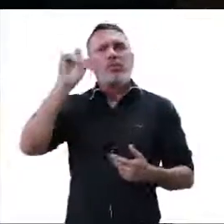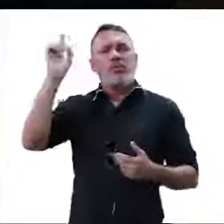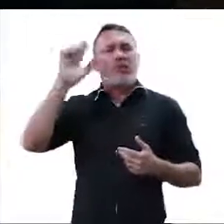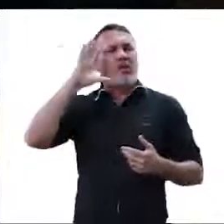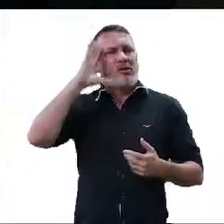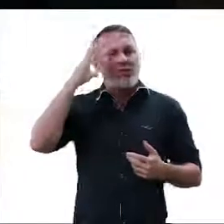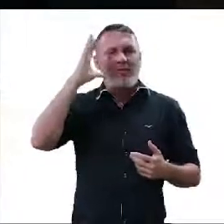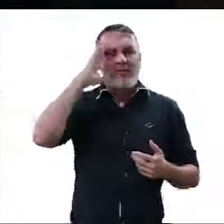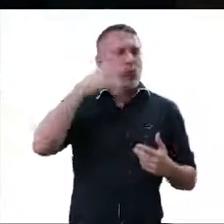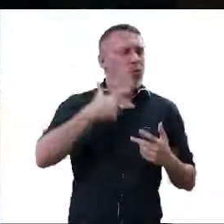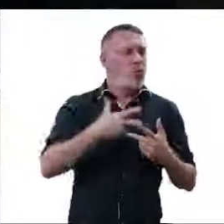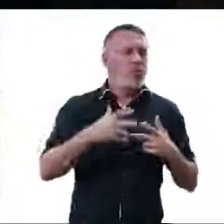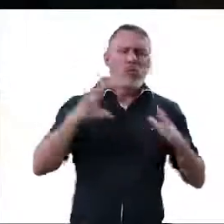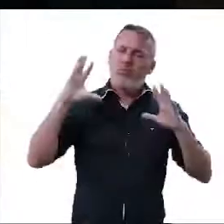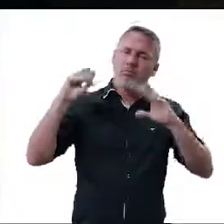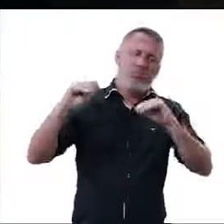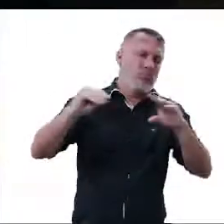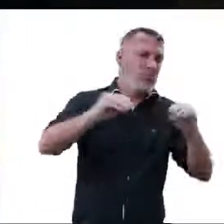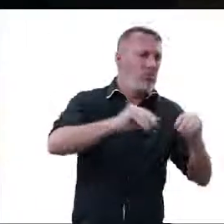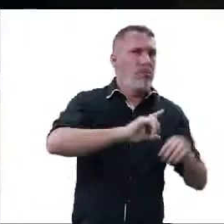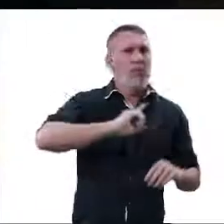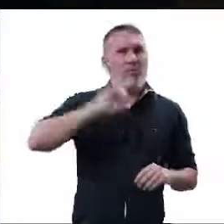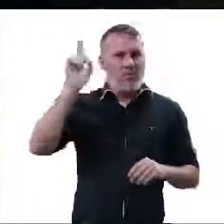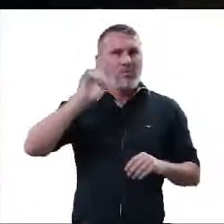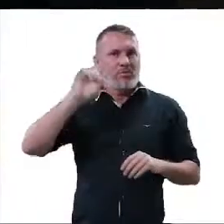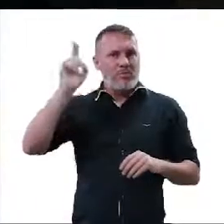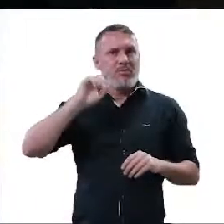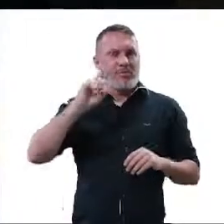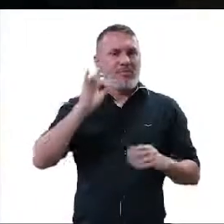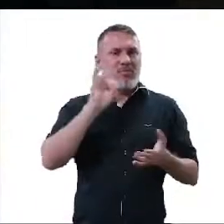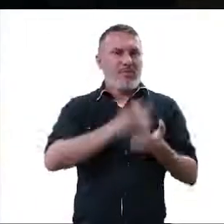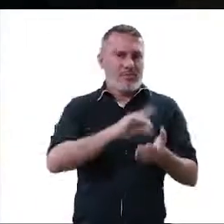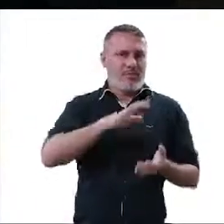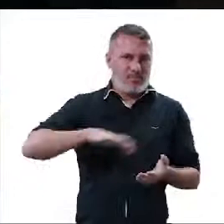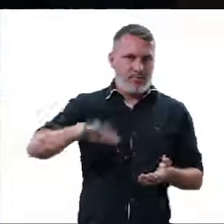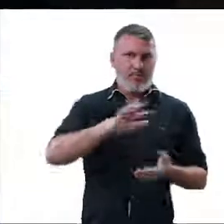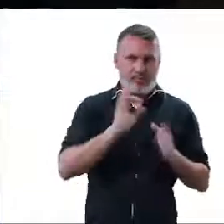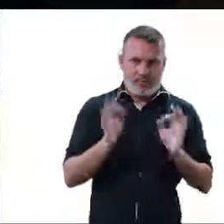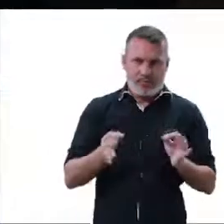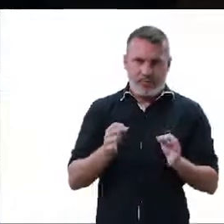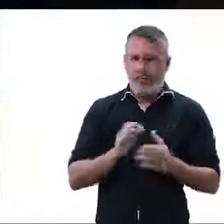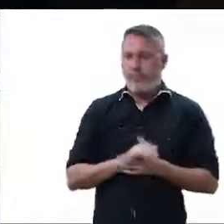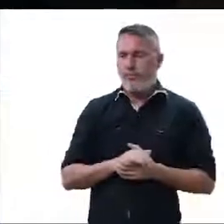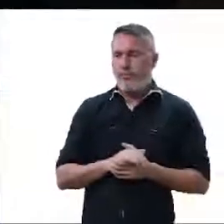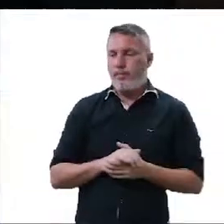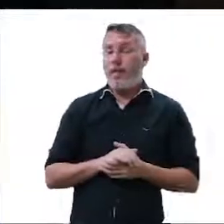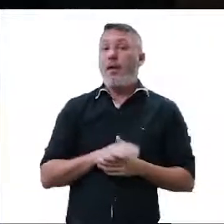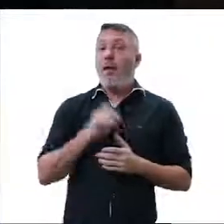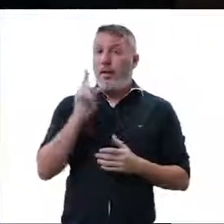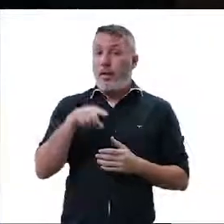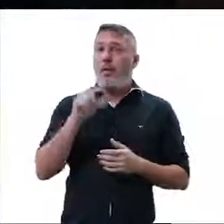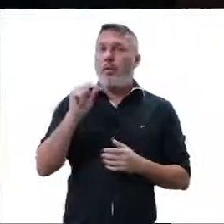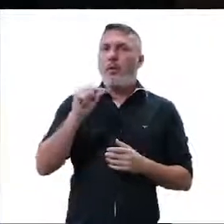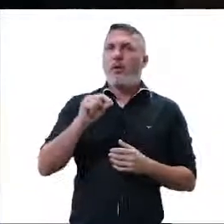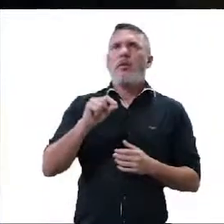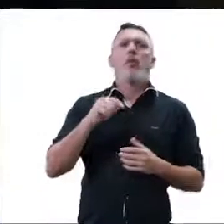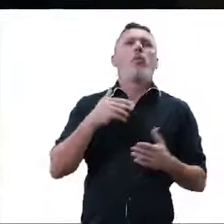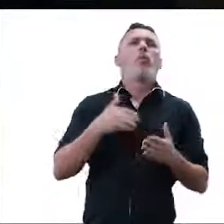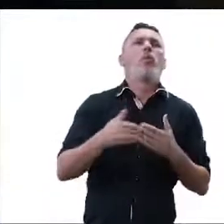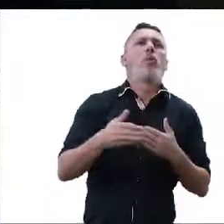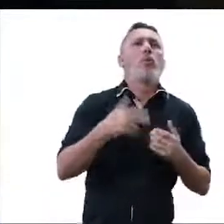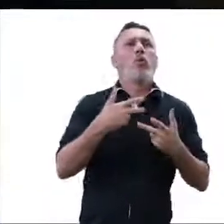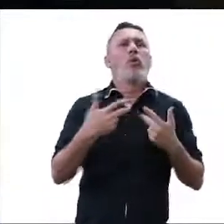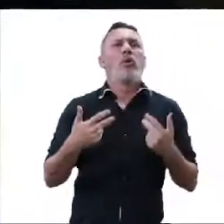Embora interfira, muitas vezes, na própria realidade desse indivíduo. Mas a questão é você interpretar tudo